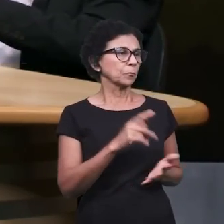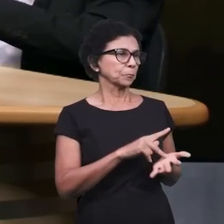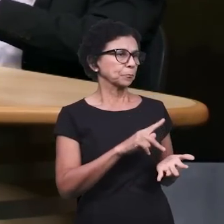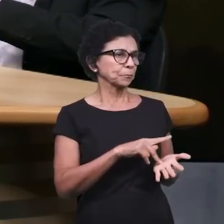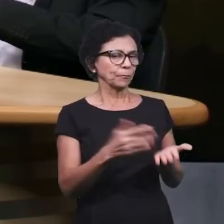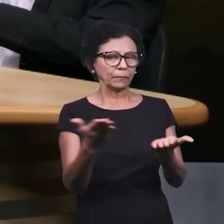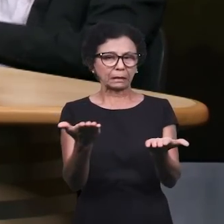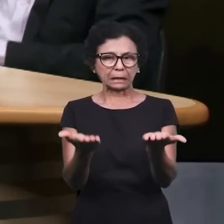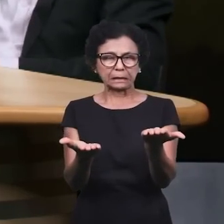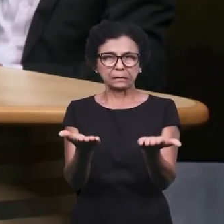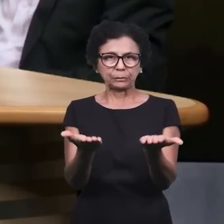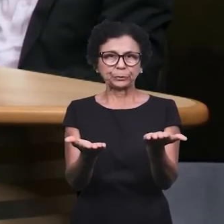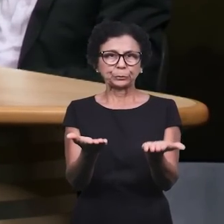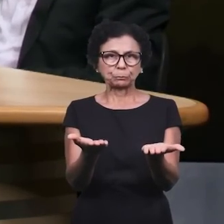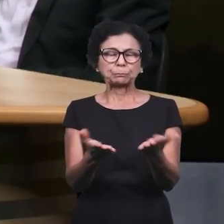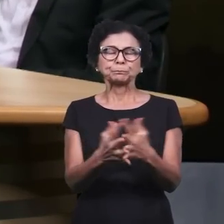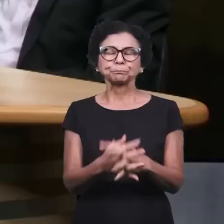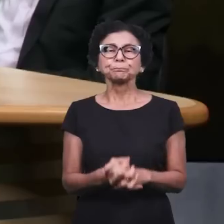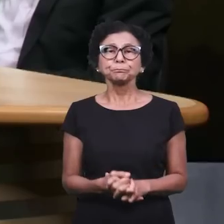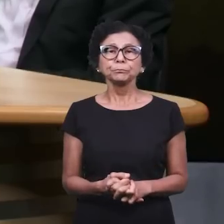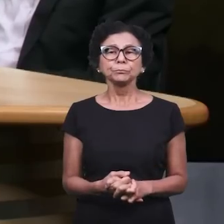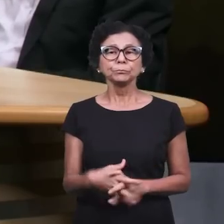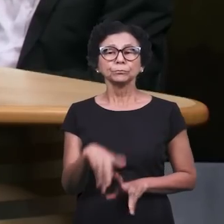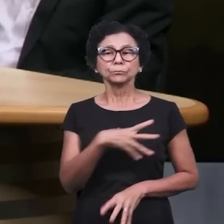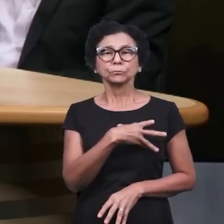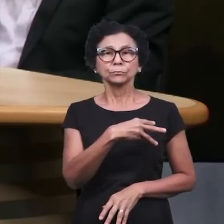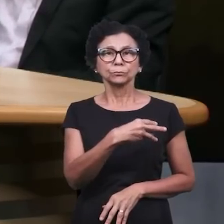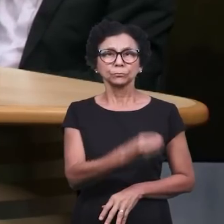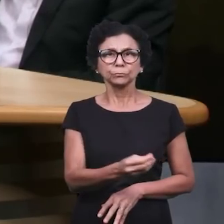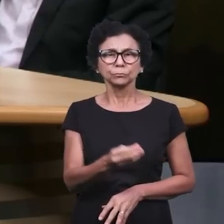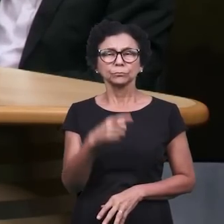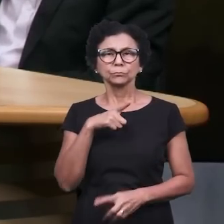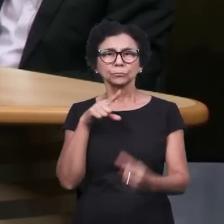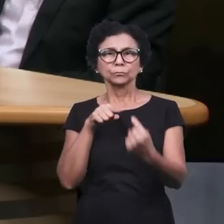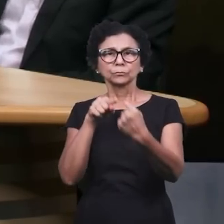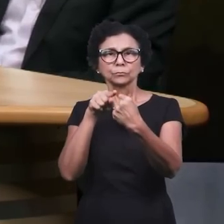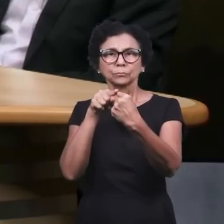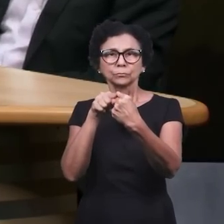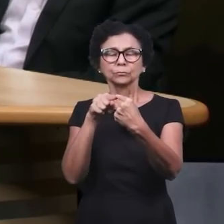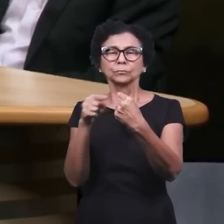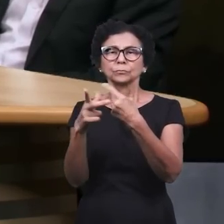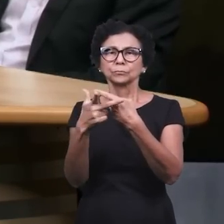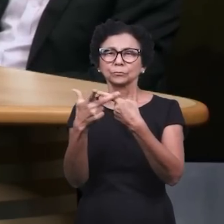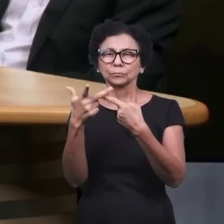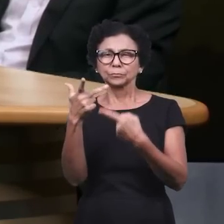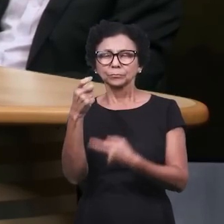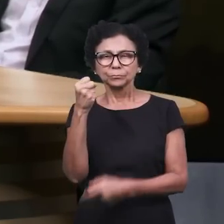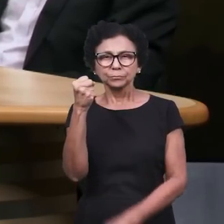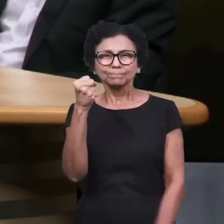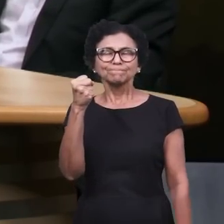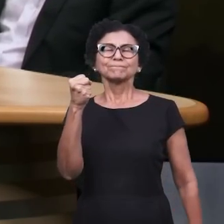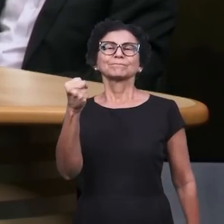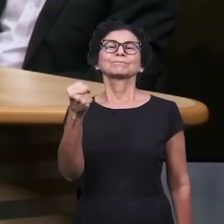que vai fazer com que eles façam o percurso correto Perfeito. e consigam chegar no alvo, que é